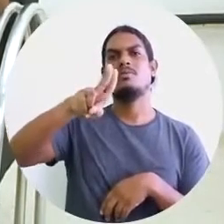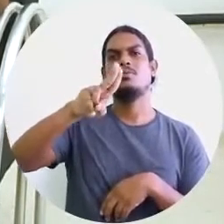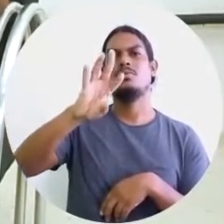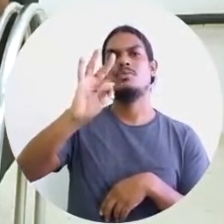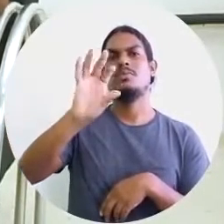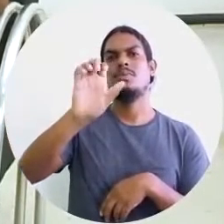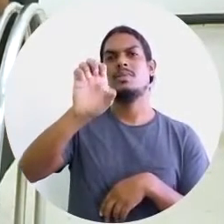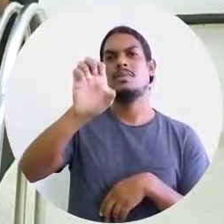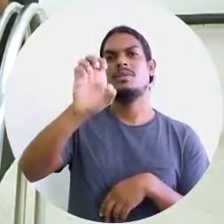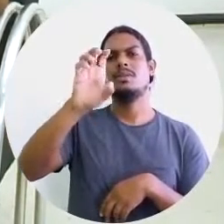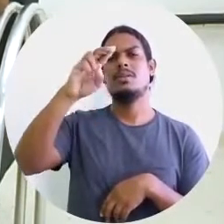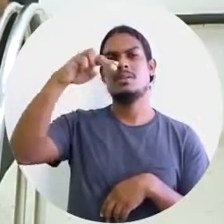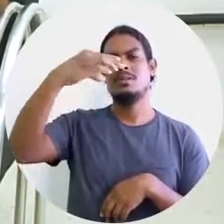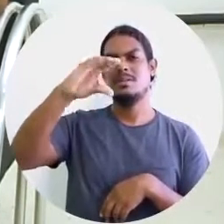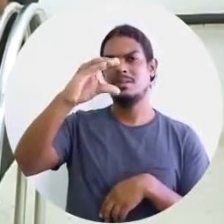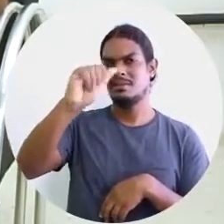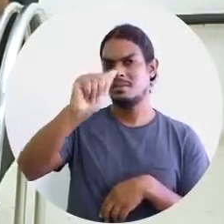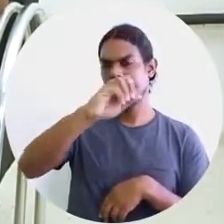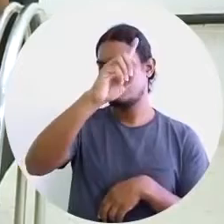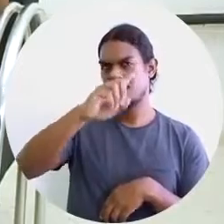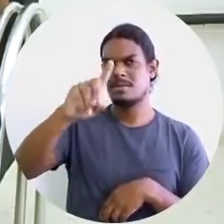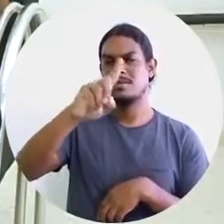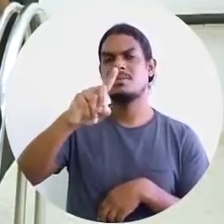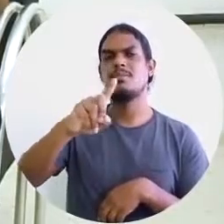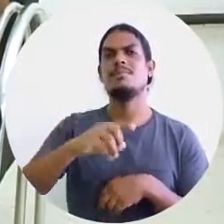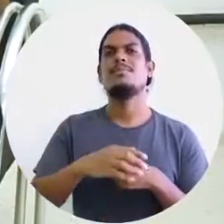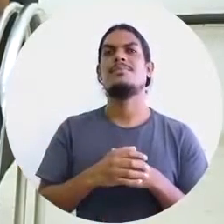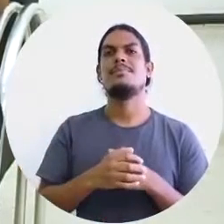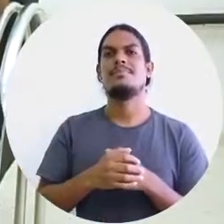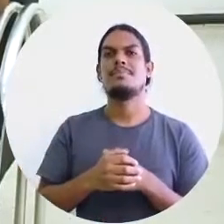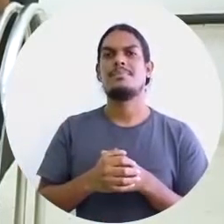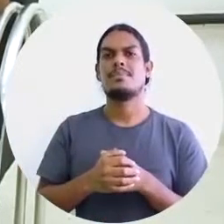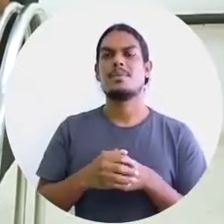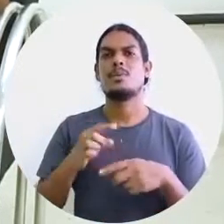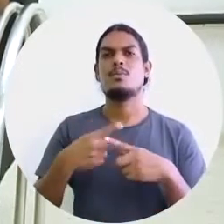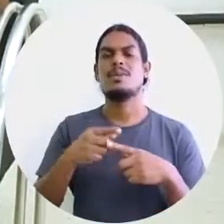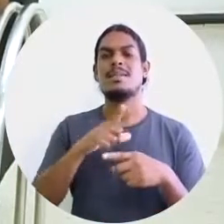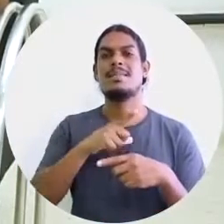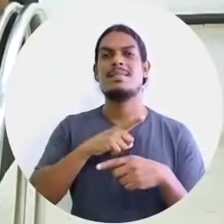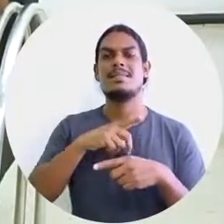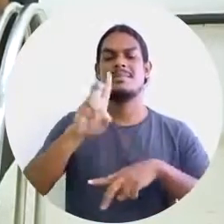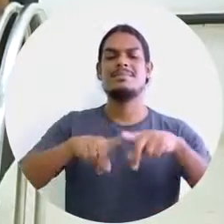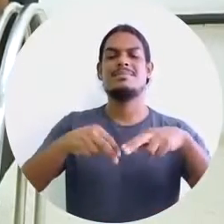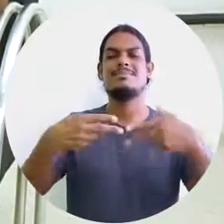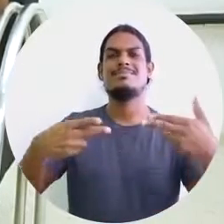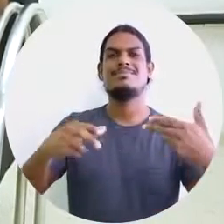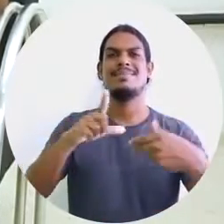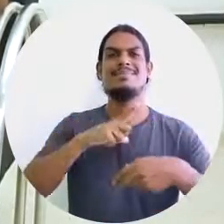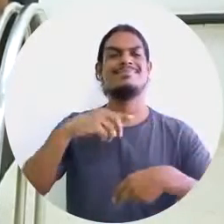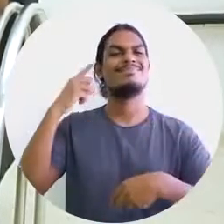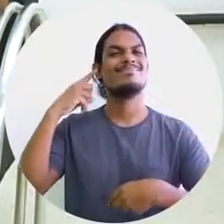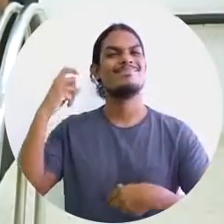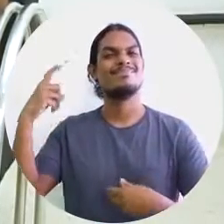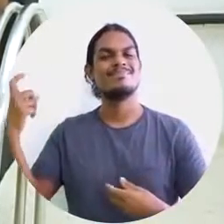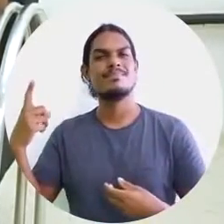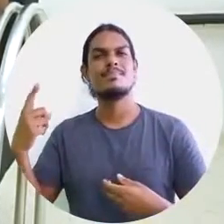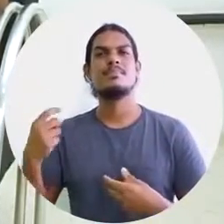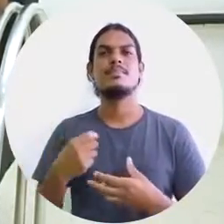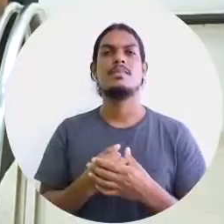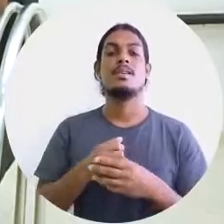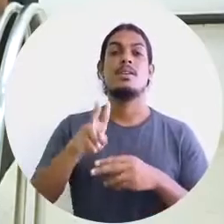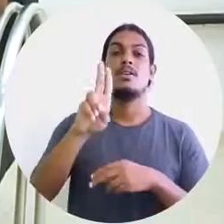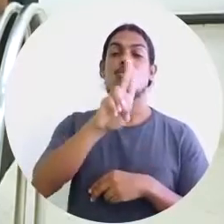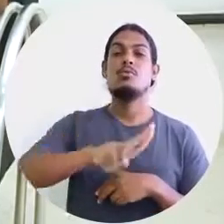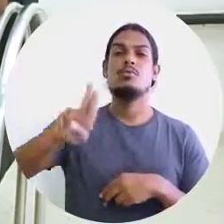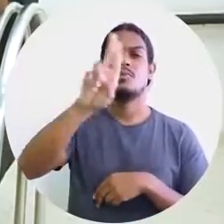né, que tem rolamentos, tem polias, correias. O equipamento que gera o ruído. Que gera o ruído. Então, esse equipamento, tendo uma manutenção adequada,